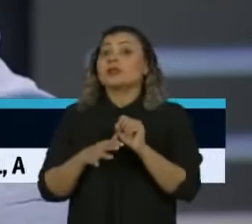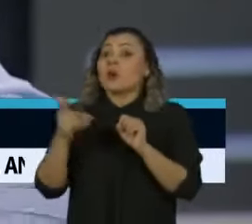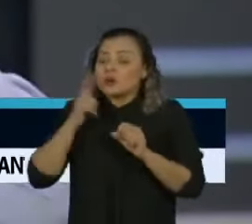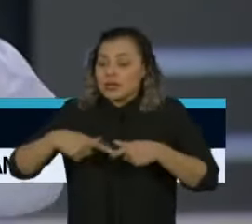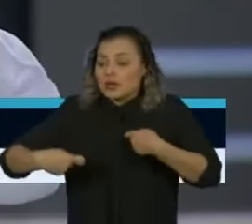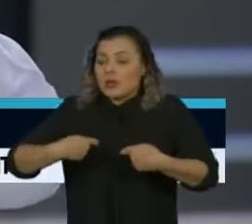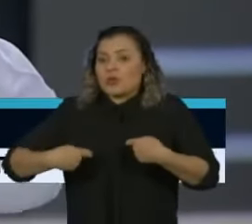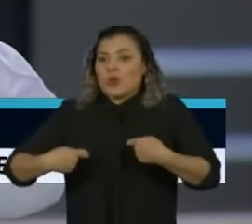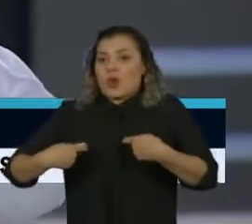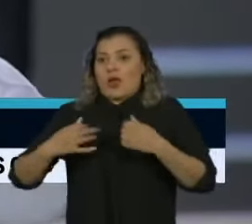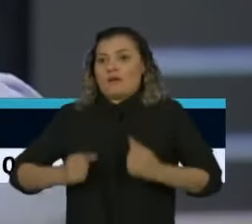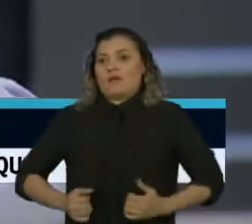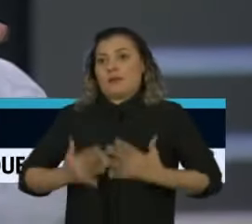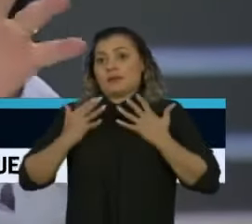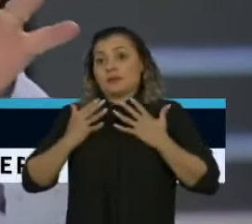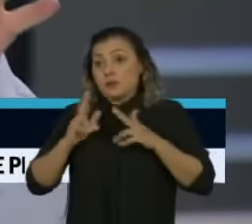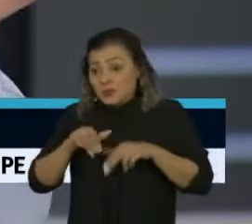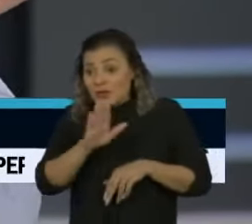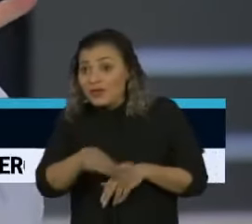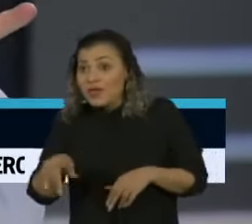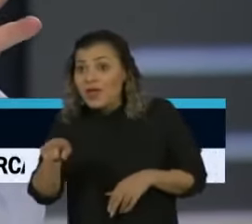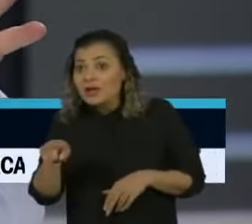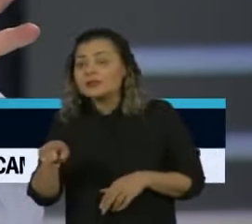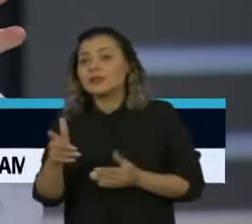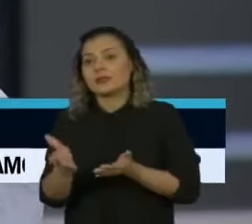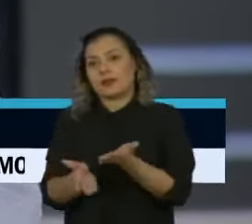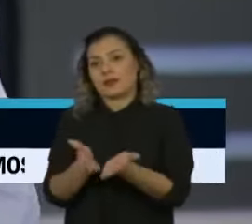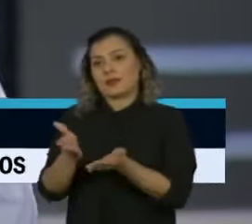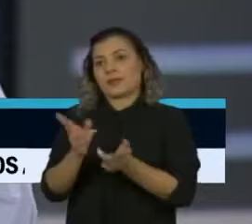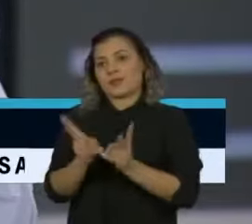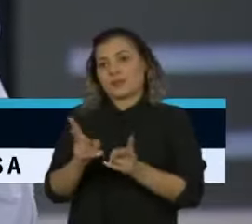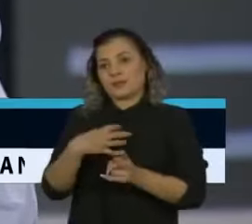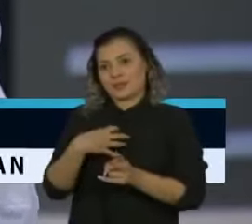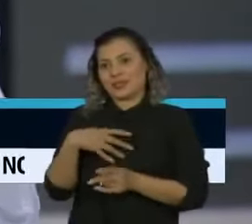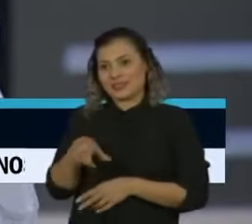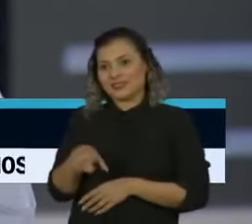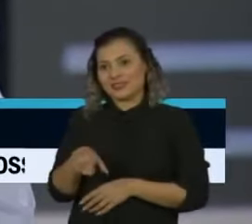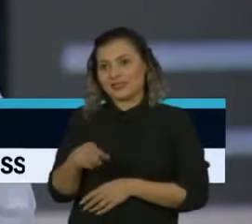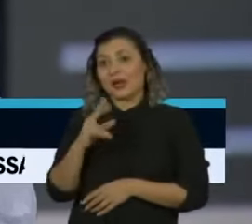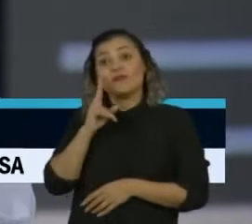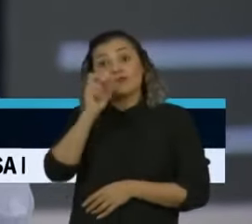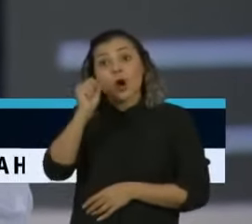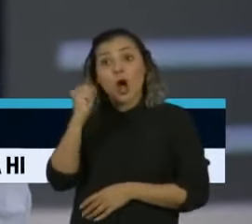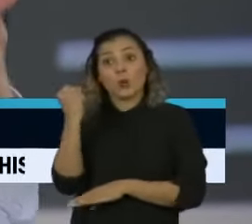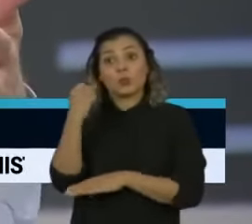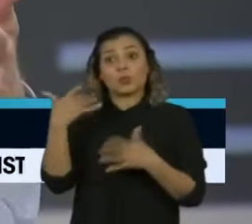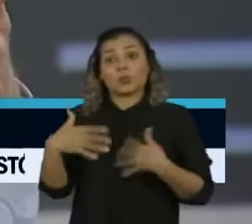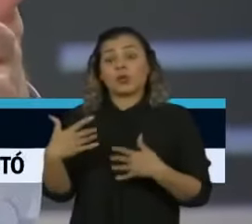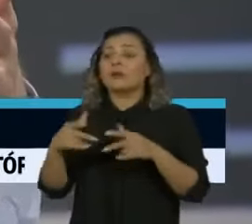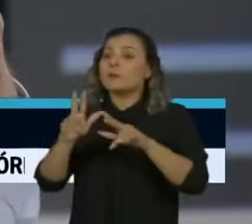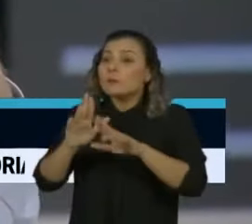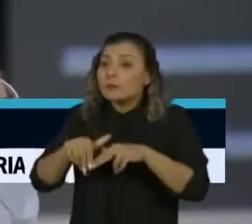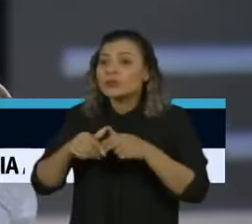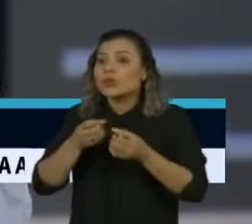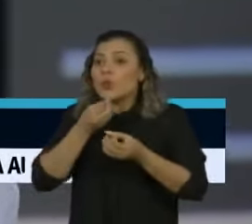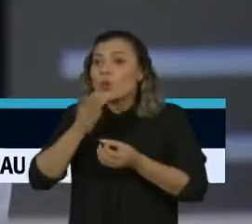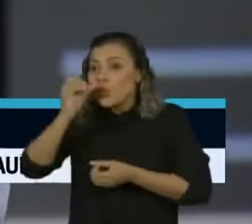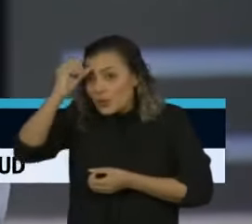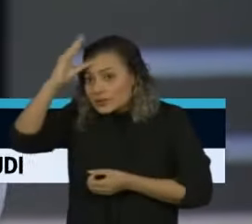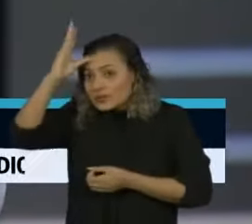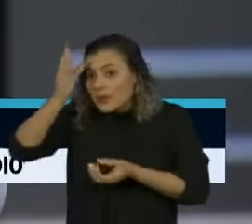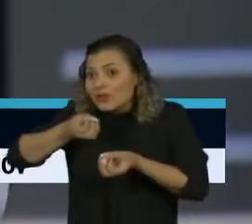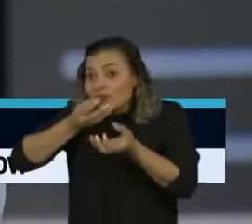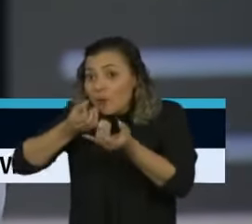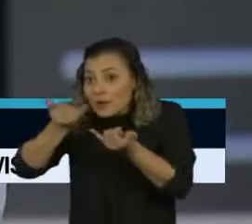processo inflamatório. Provavelmente essas crianças estão sendo tratadas desse jeito. Agora, esse conhecimento tem que ser difundido,